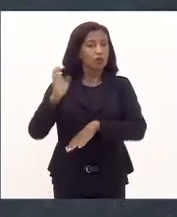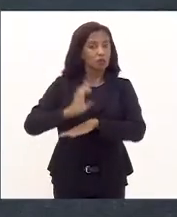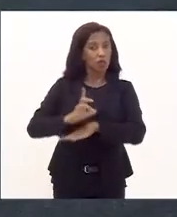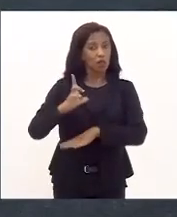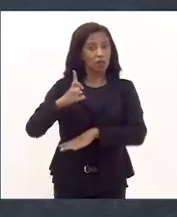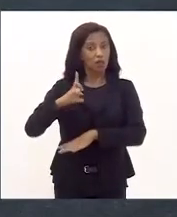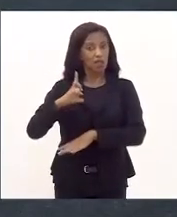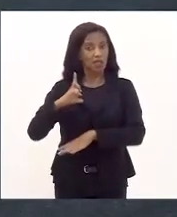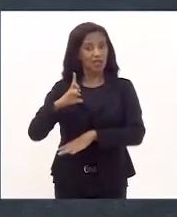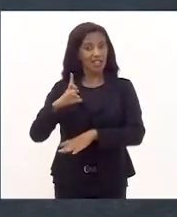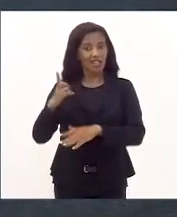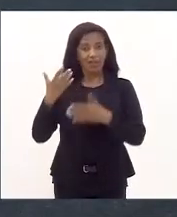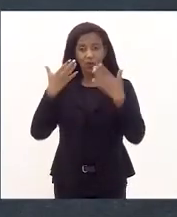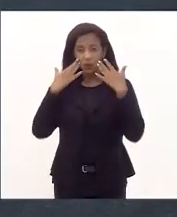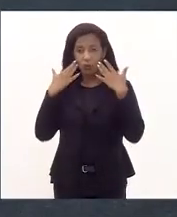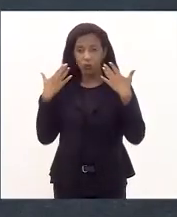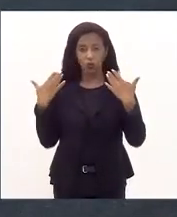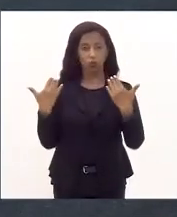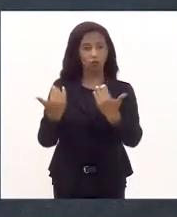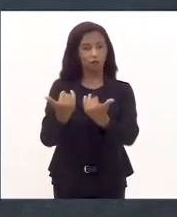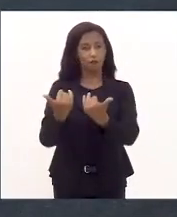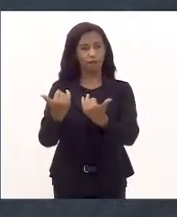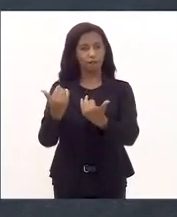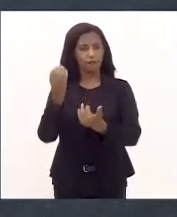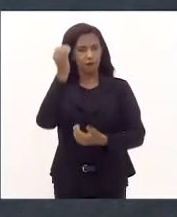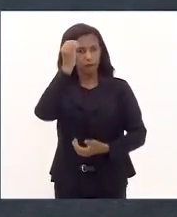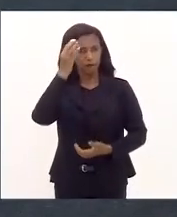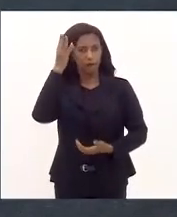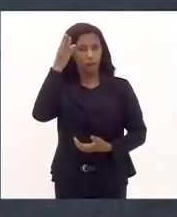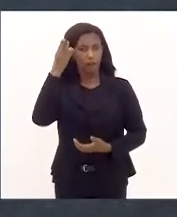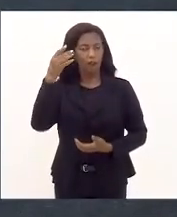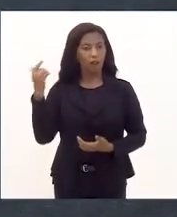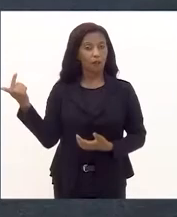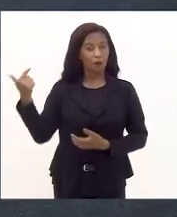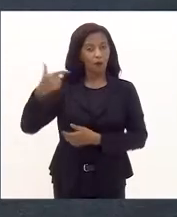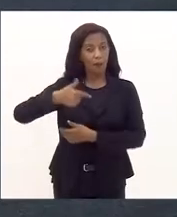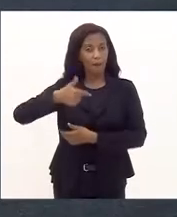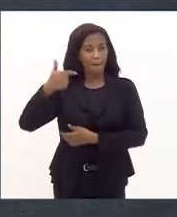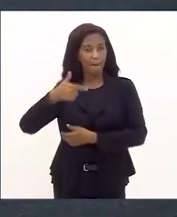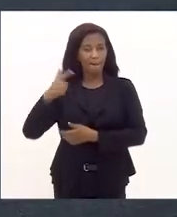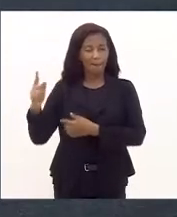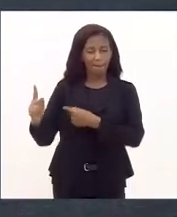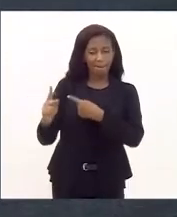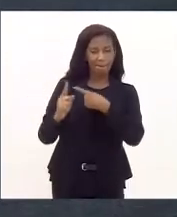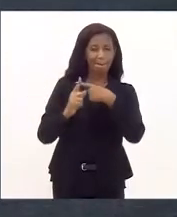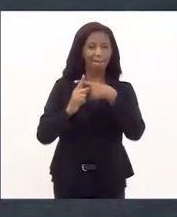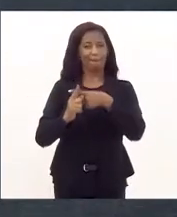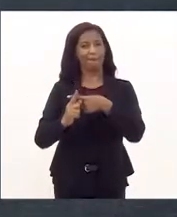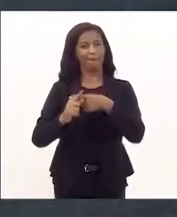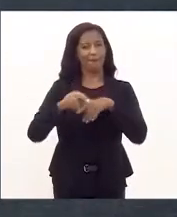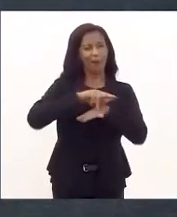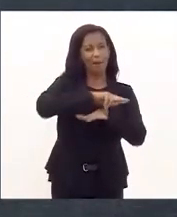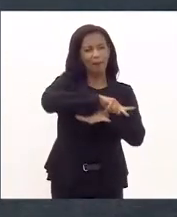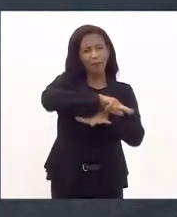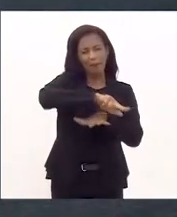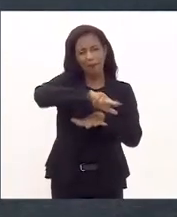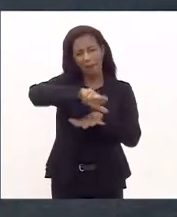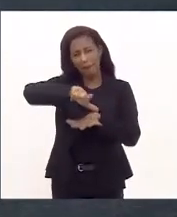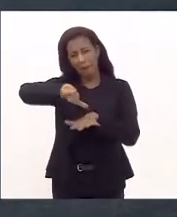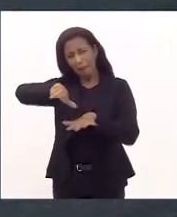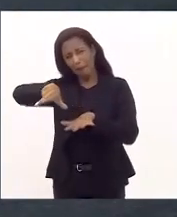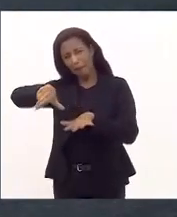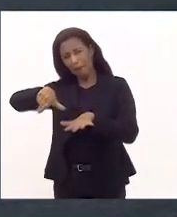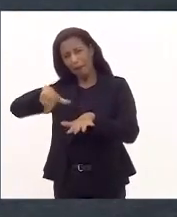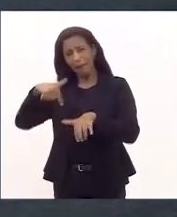nas suas manifestações culturais. Então, o hip-hop se soma às já existentes,